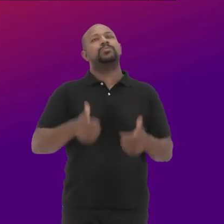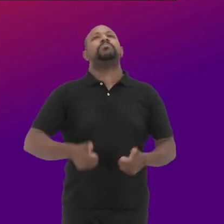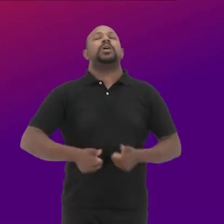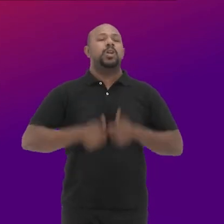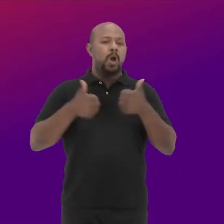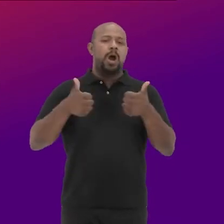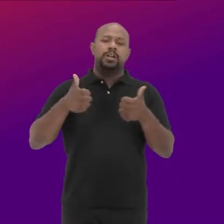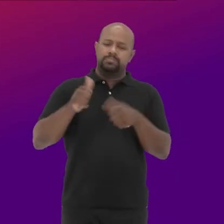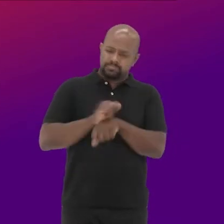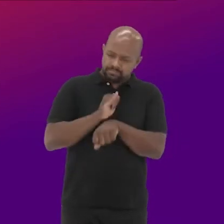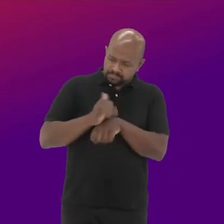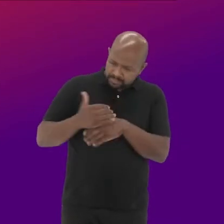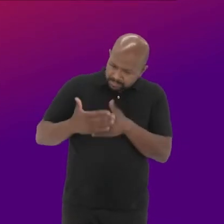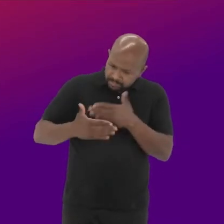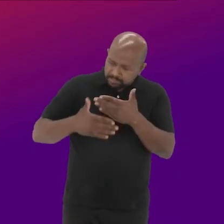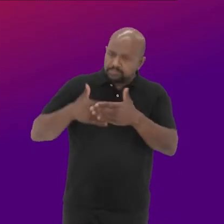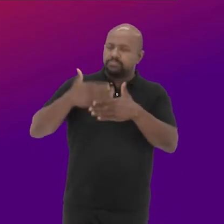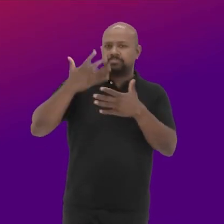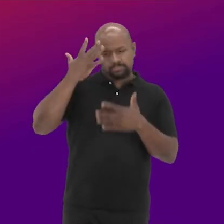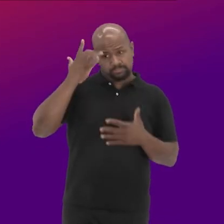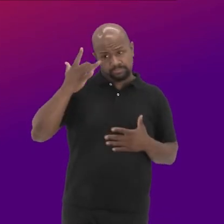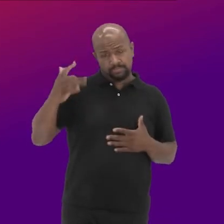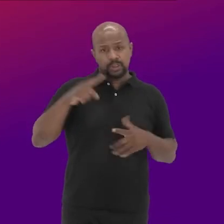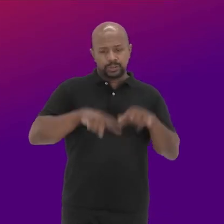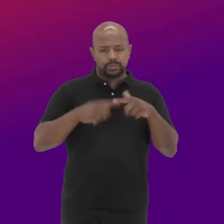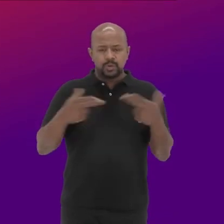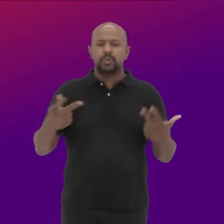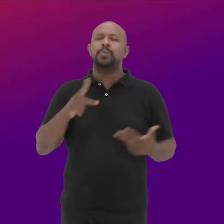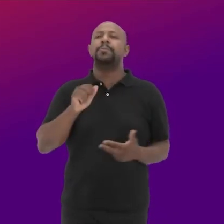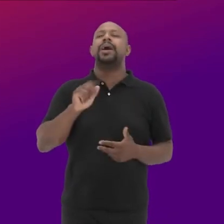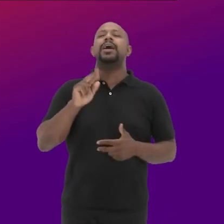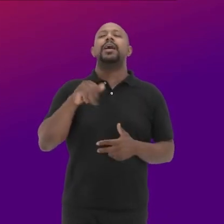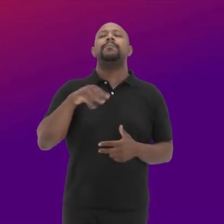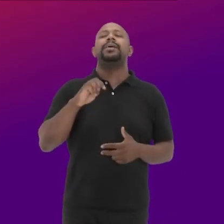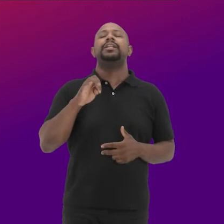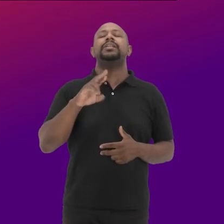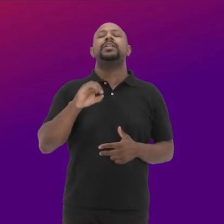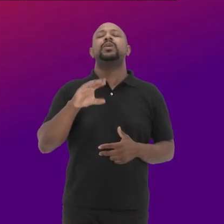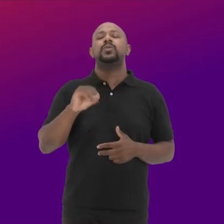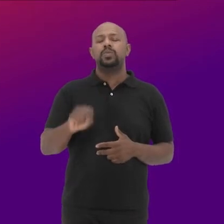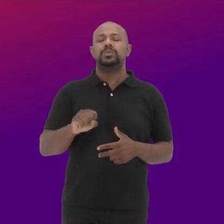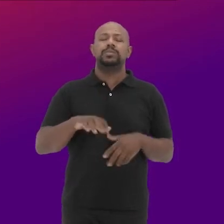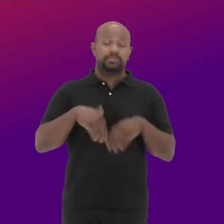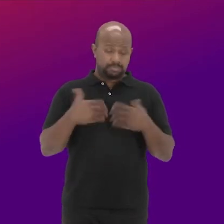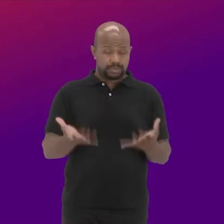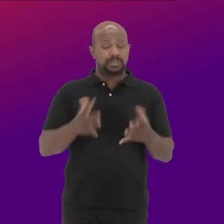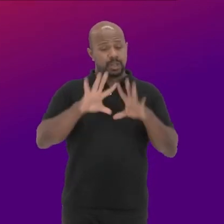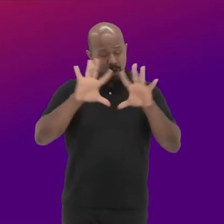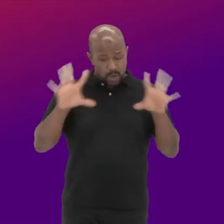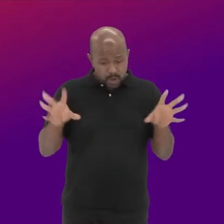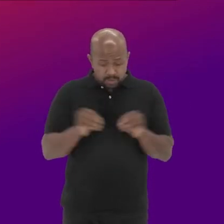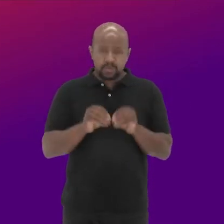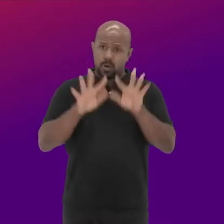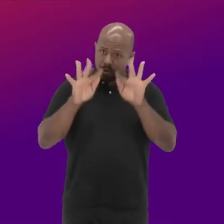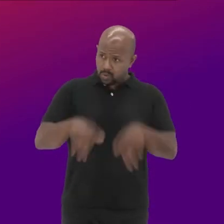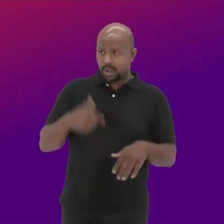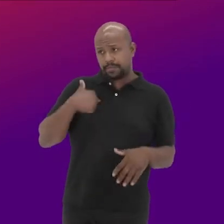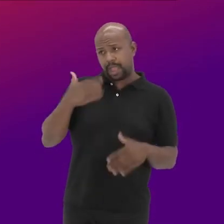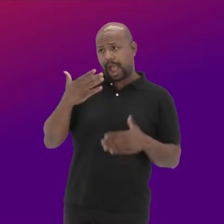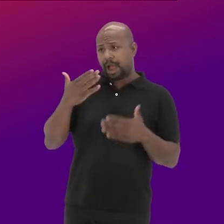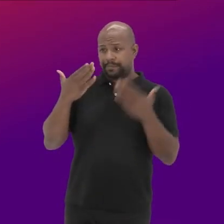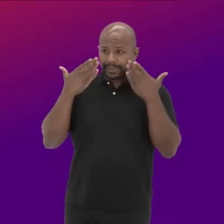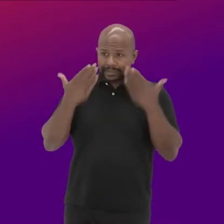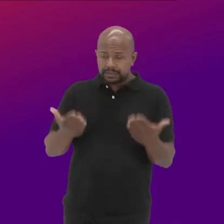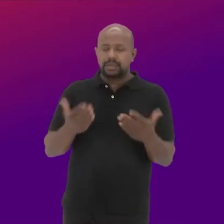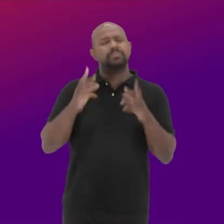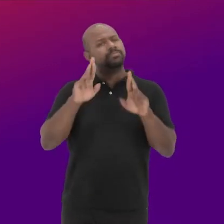de melhora ou de aperfeiçoamento contínuo com esses produtos paramétricos. Assim concluo a minha apresentação. Eu